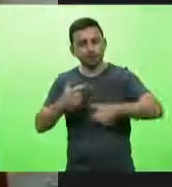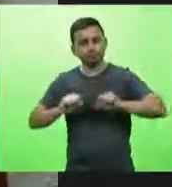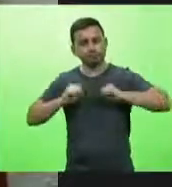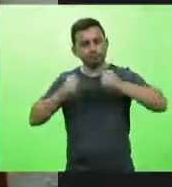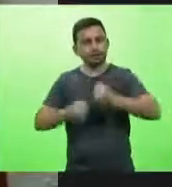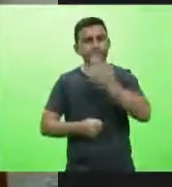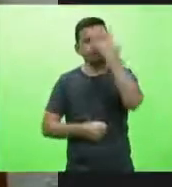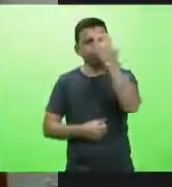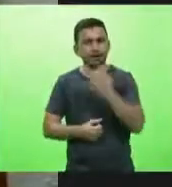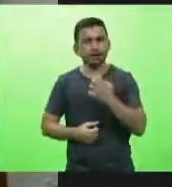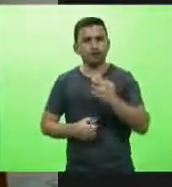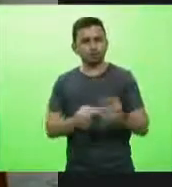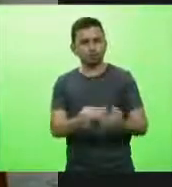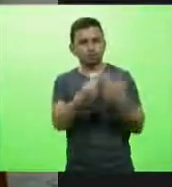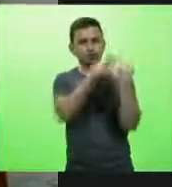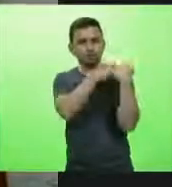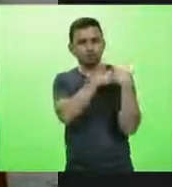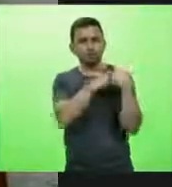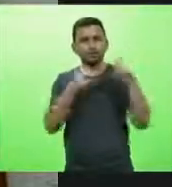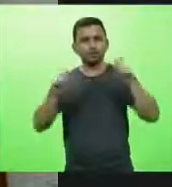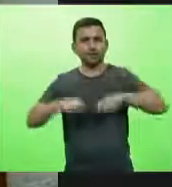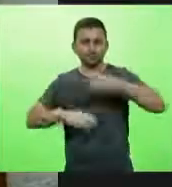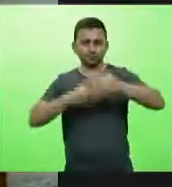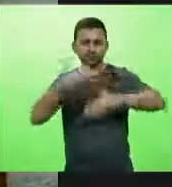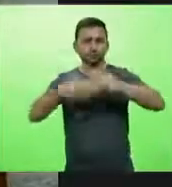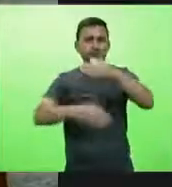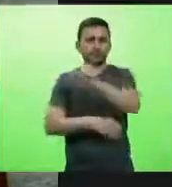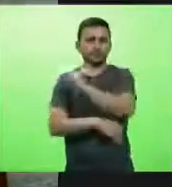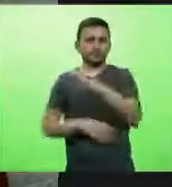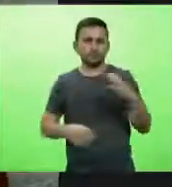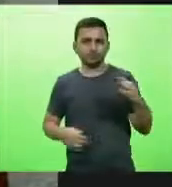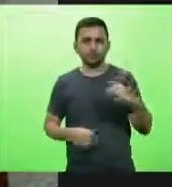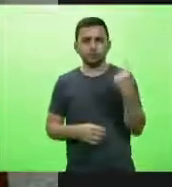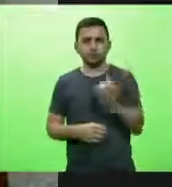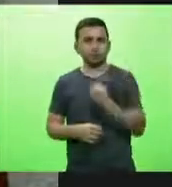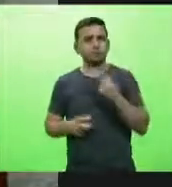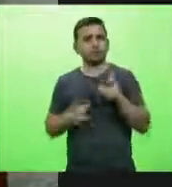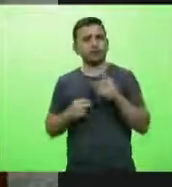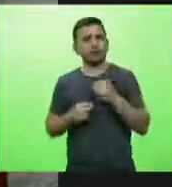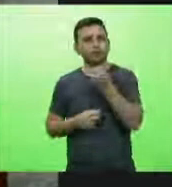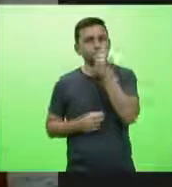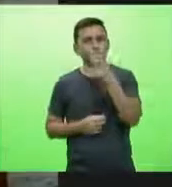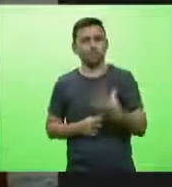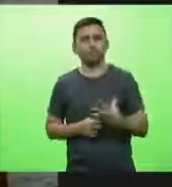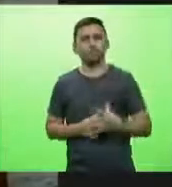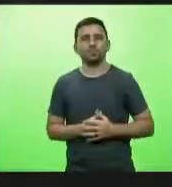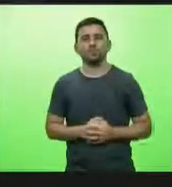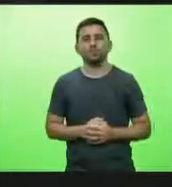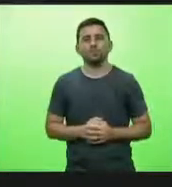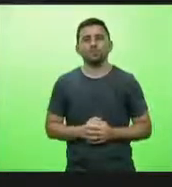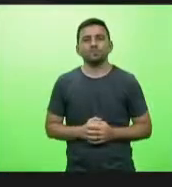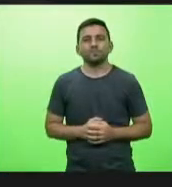seriedade e responsabilidade para construir a Santa Catarina que a gente merece. Muito obrigado, senhor presidente.